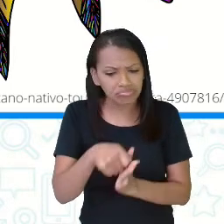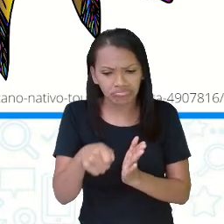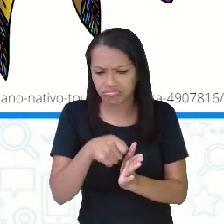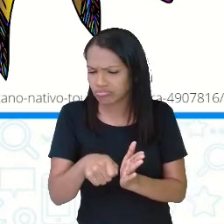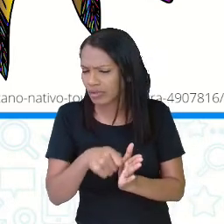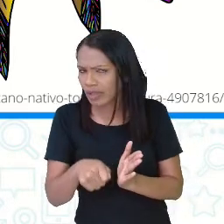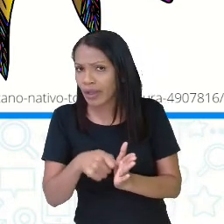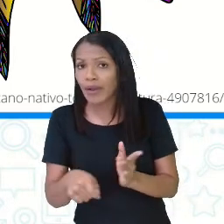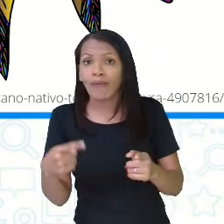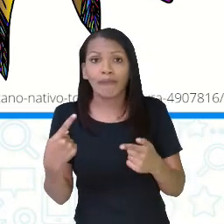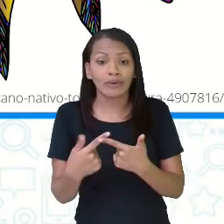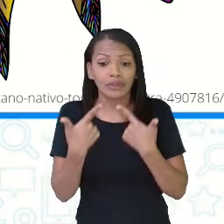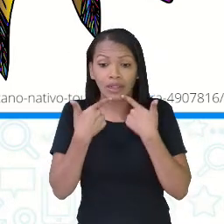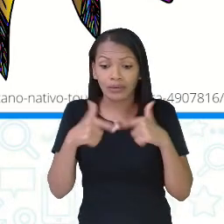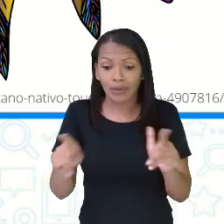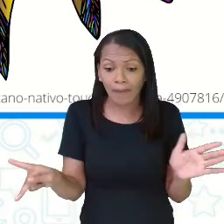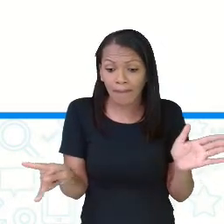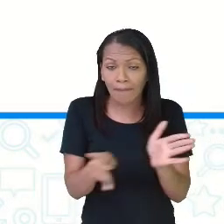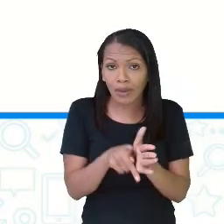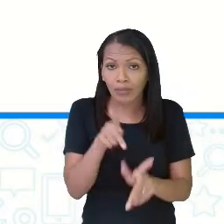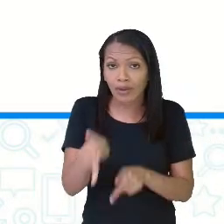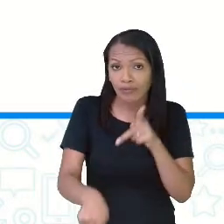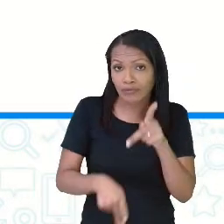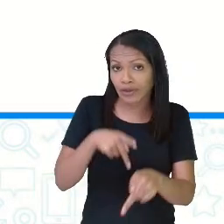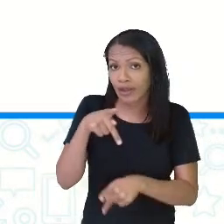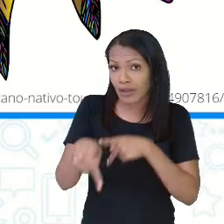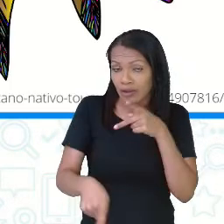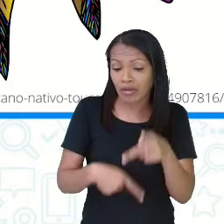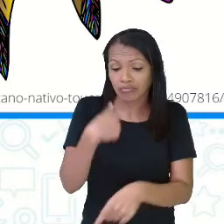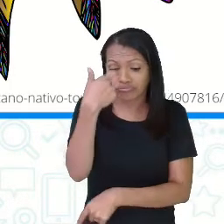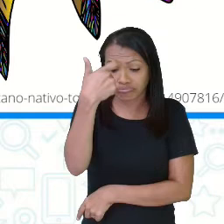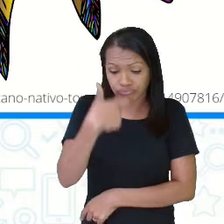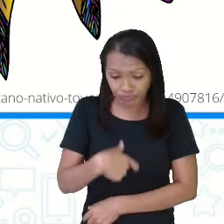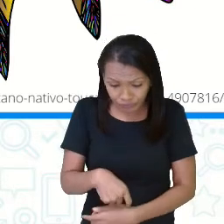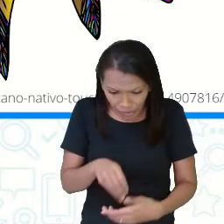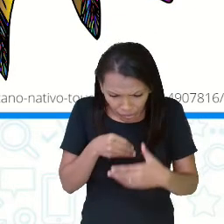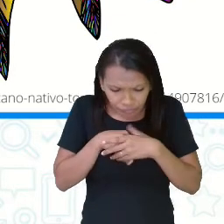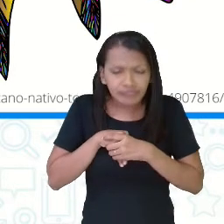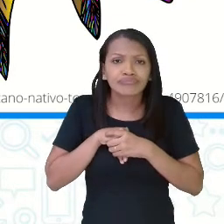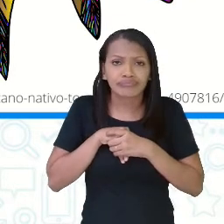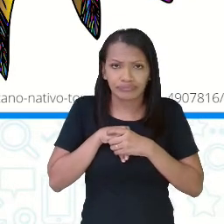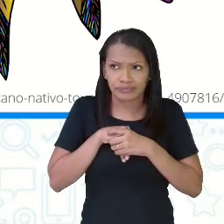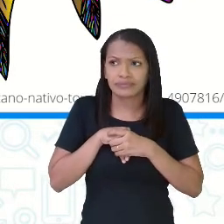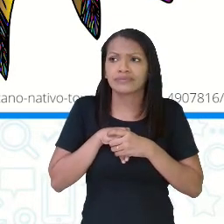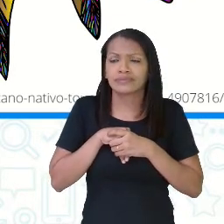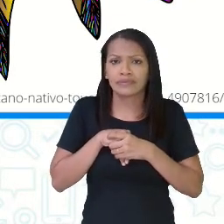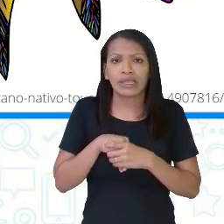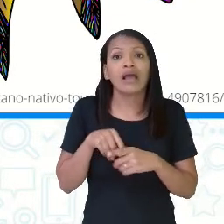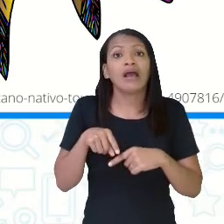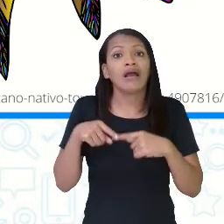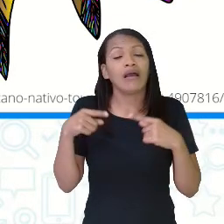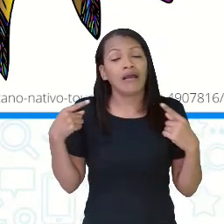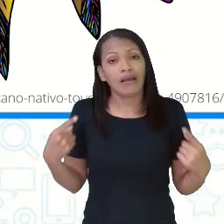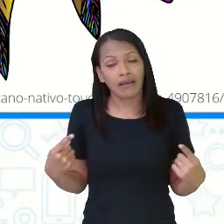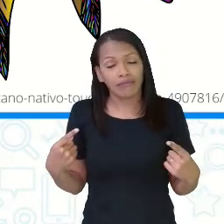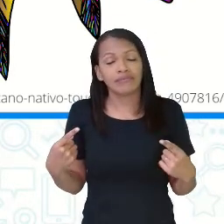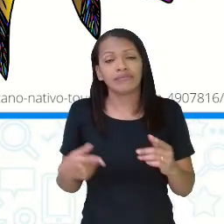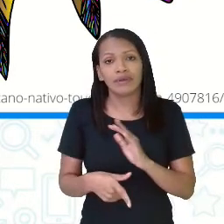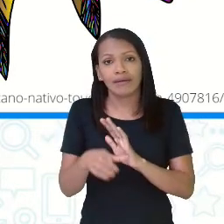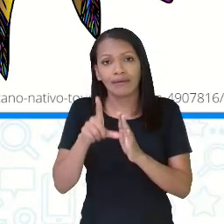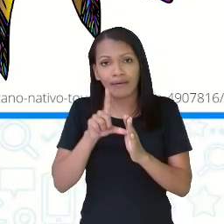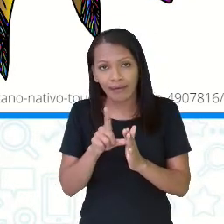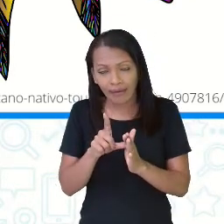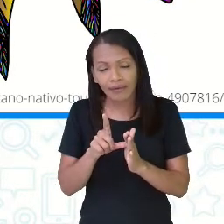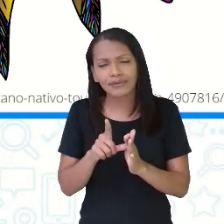a afirmação está no seu ser. Antes de trabalhar as rimas, né, que já perceberam que eu adiantei